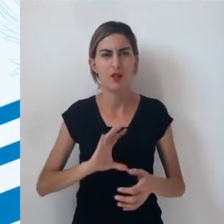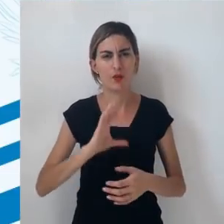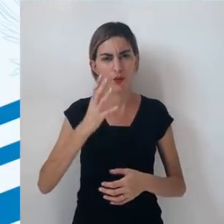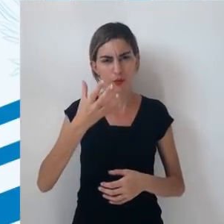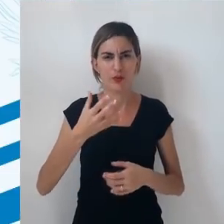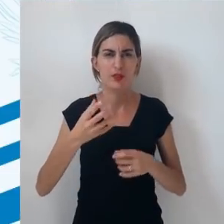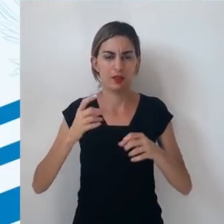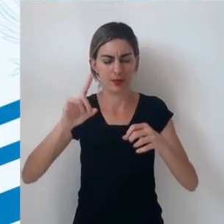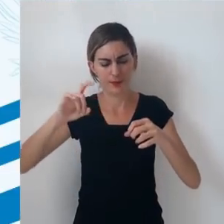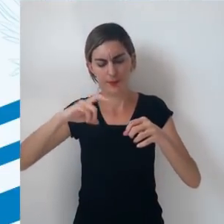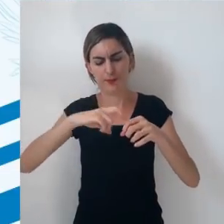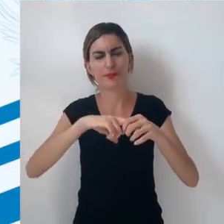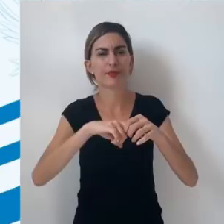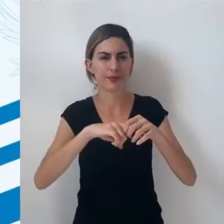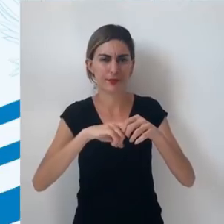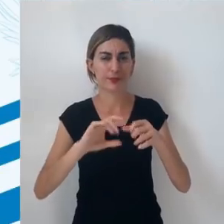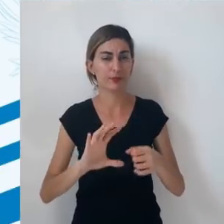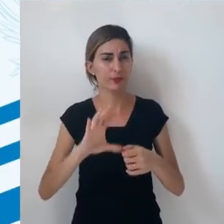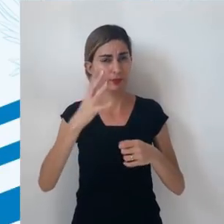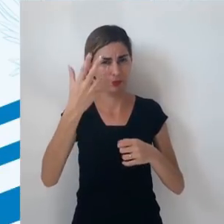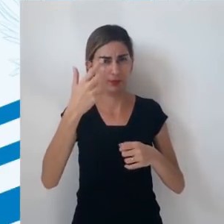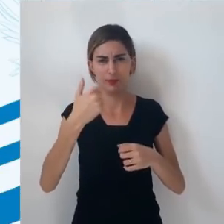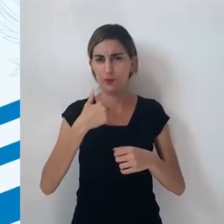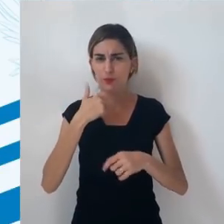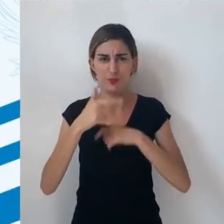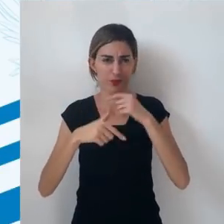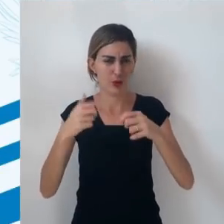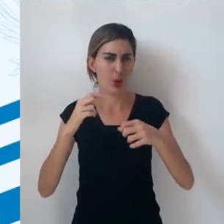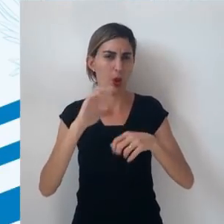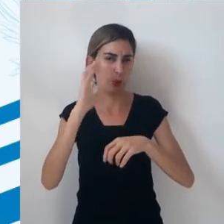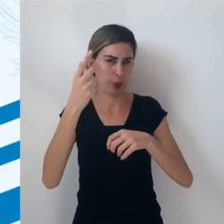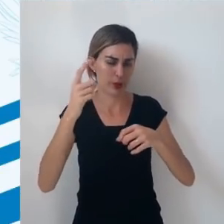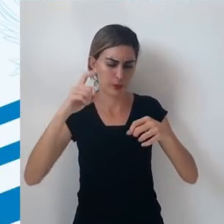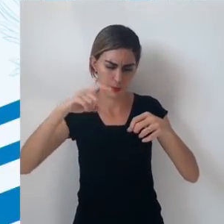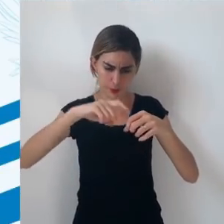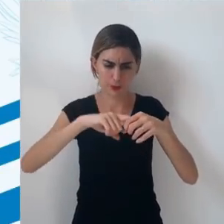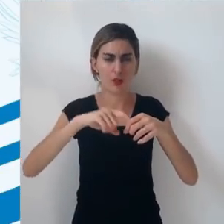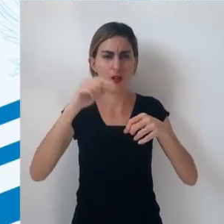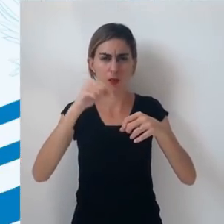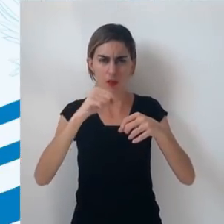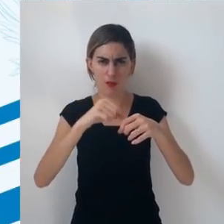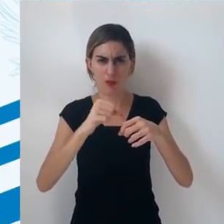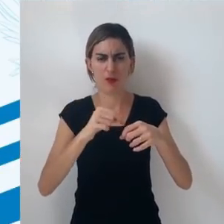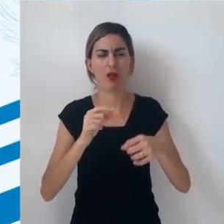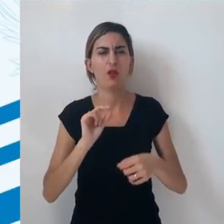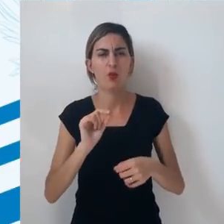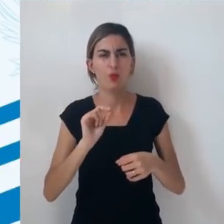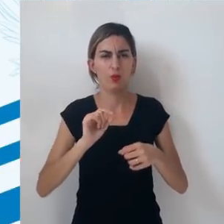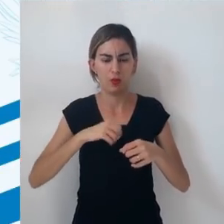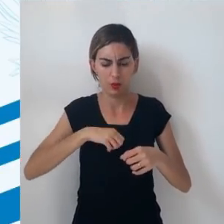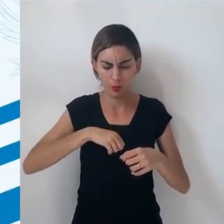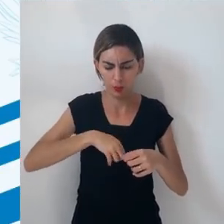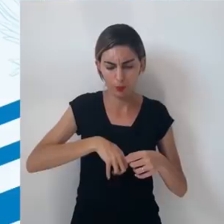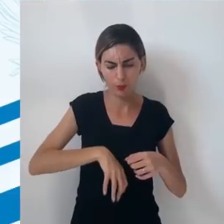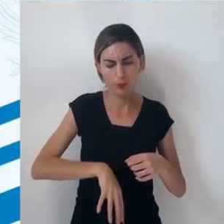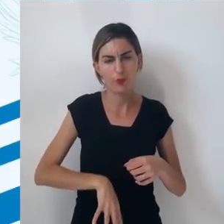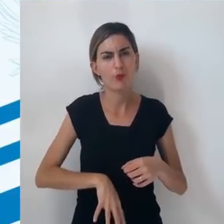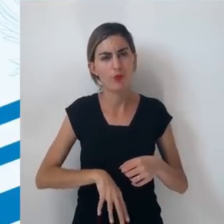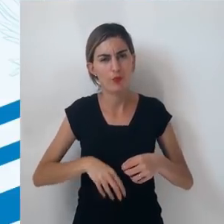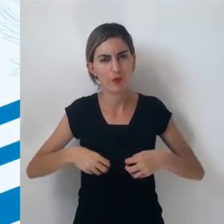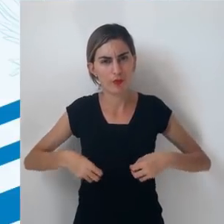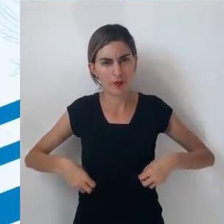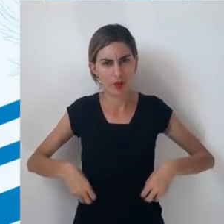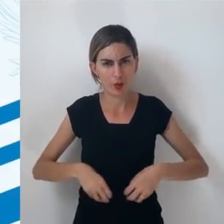que é onde acontece a fecundação. Caso não aconteça essa fecundação, esse ovócito ele vai descer